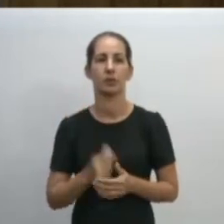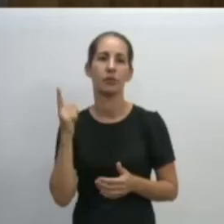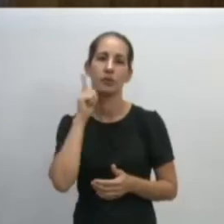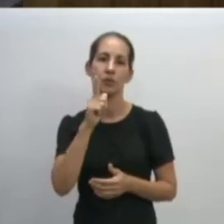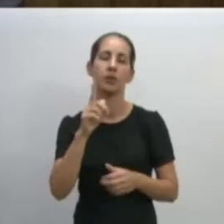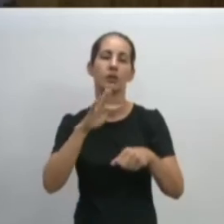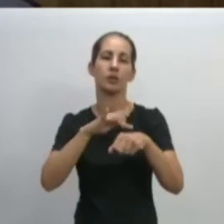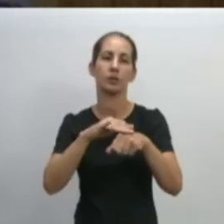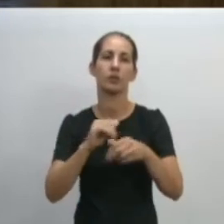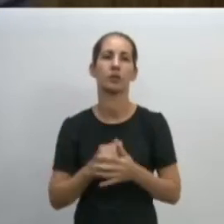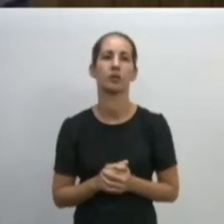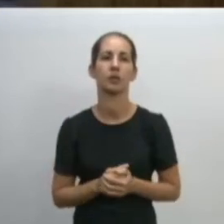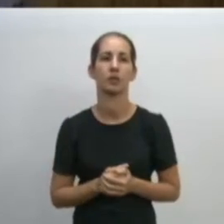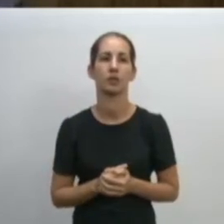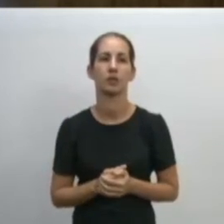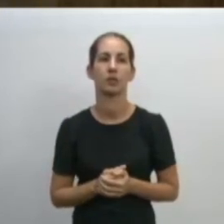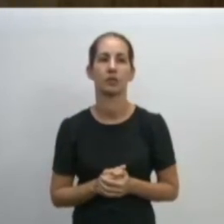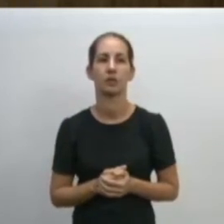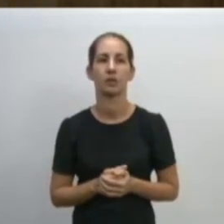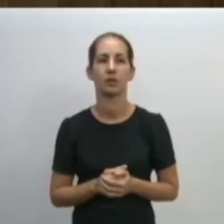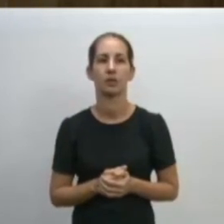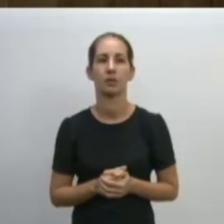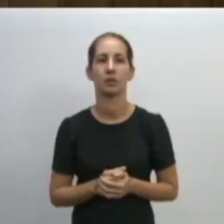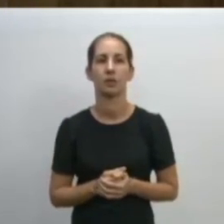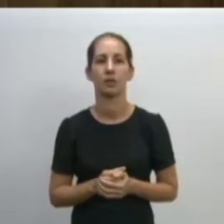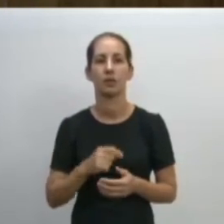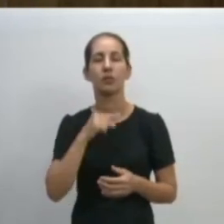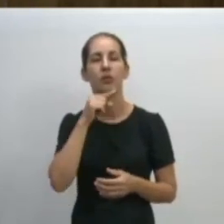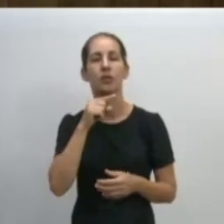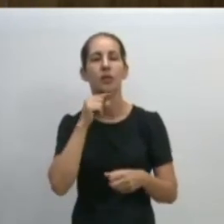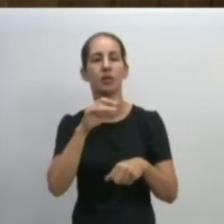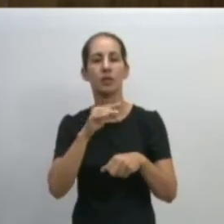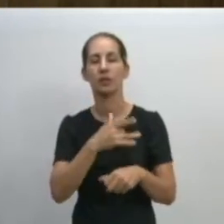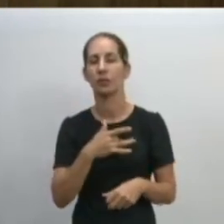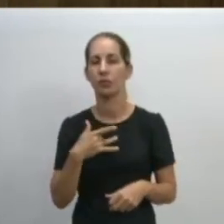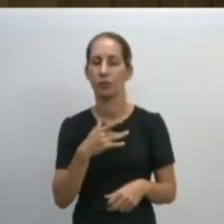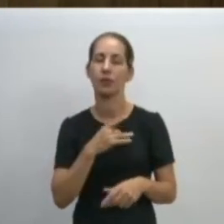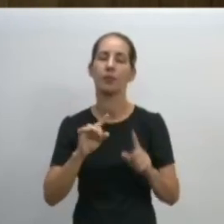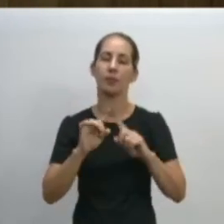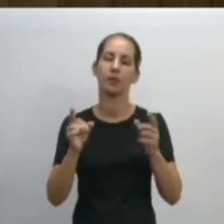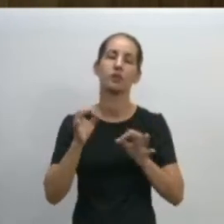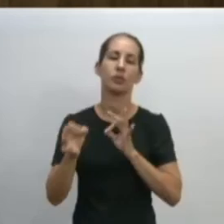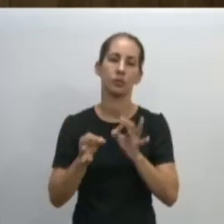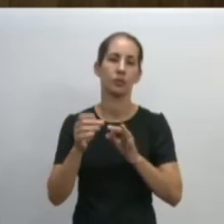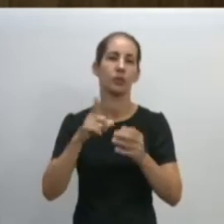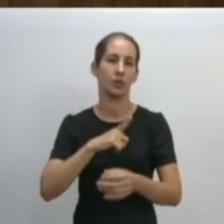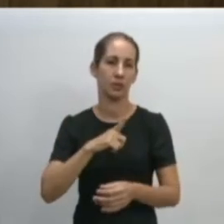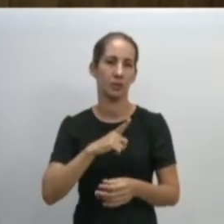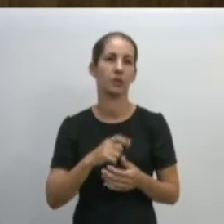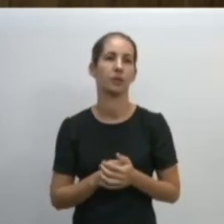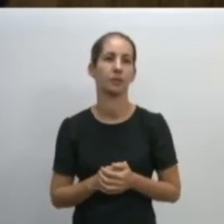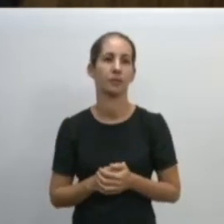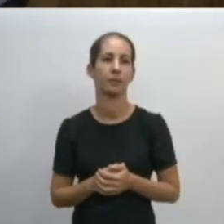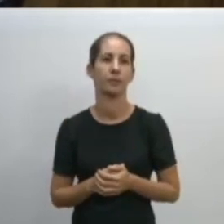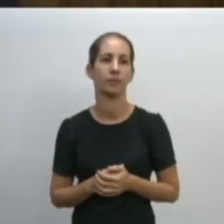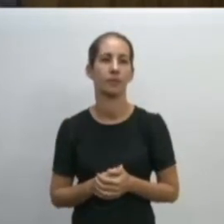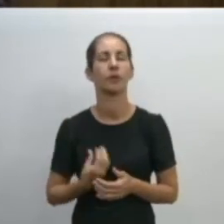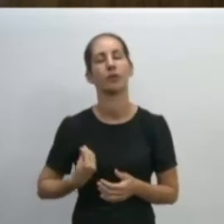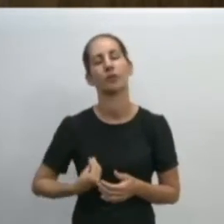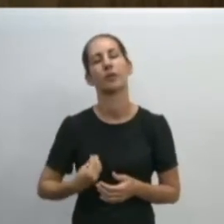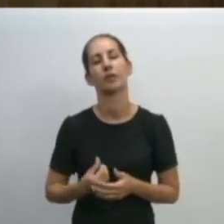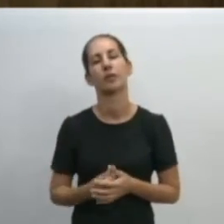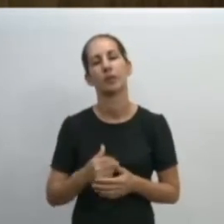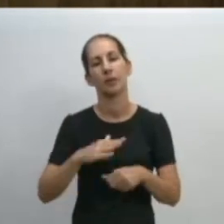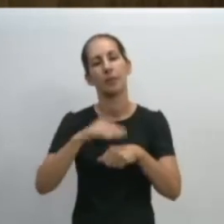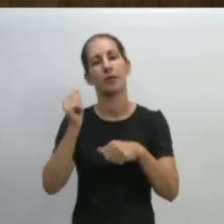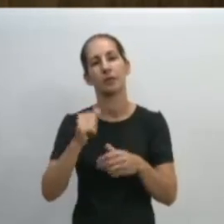essa doença. Se a gente não conseguir a cura, porque não se tem cura, mas o controle, com certeza, vai fazer uma qualidade de vida